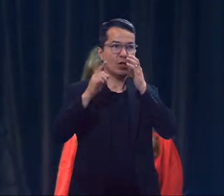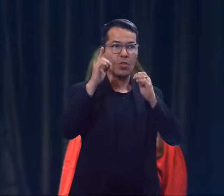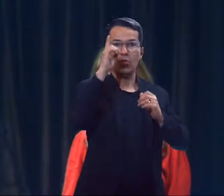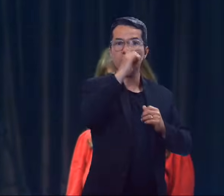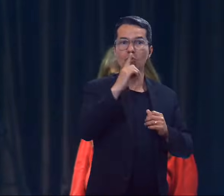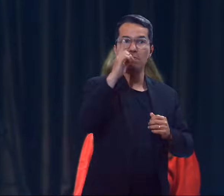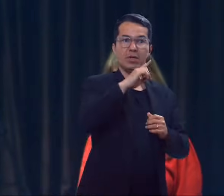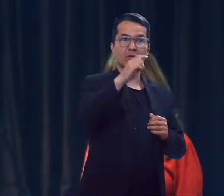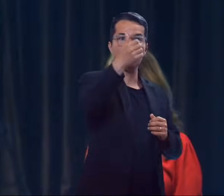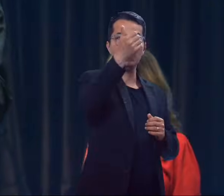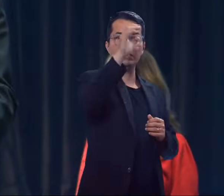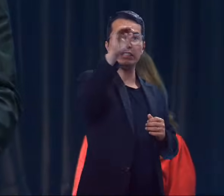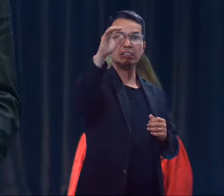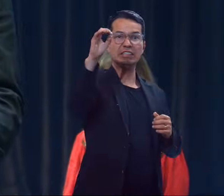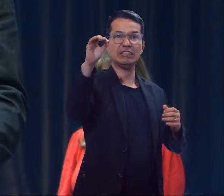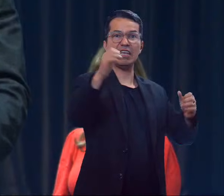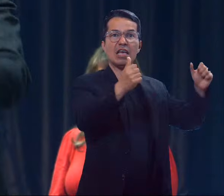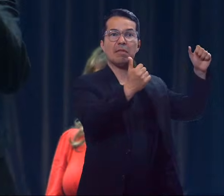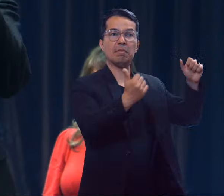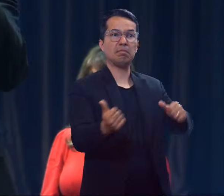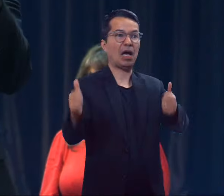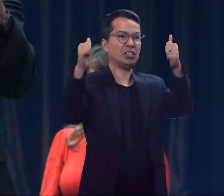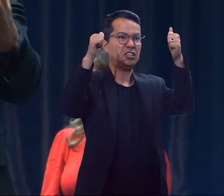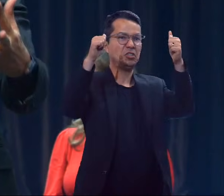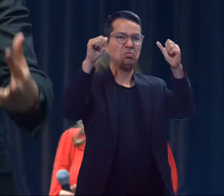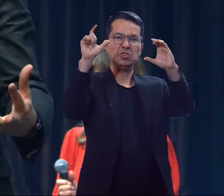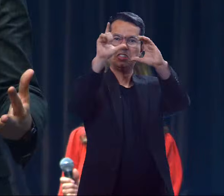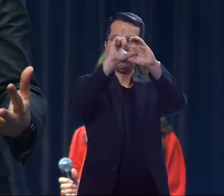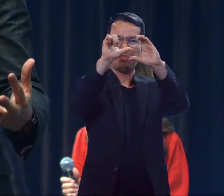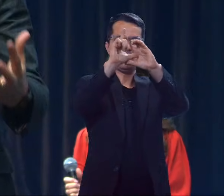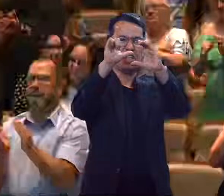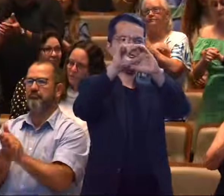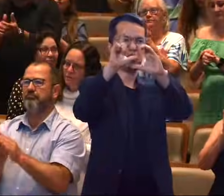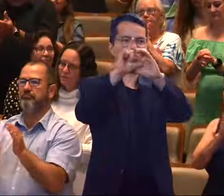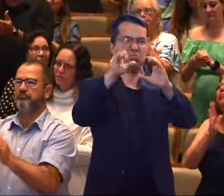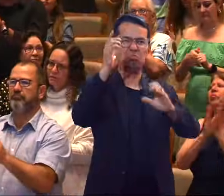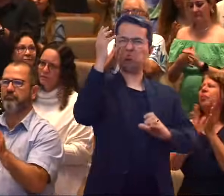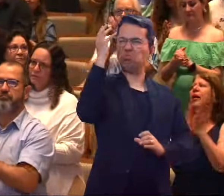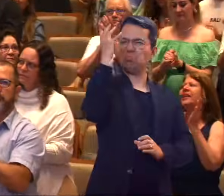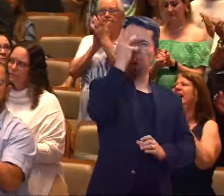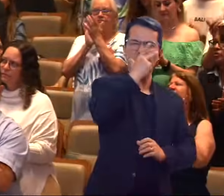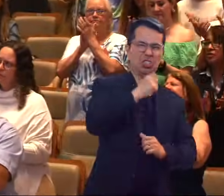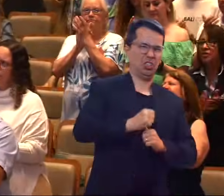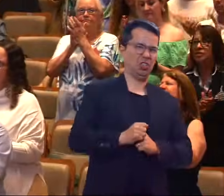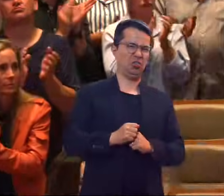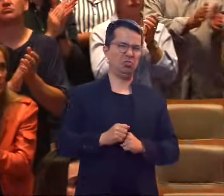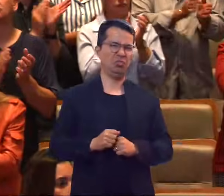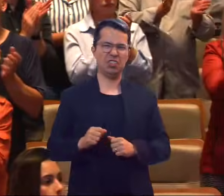Vão acontecer domingo em Campo Largo. Você pode aplaudir o Senhor? Deus é bom.